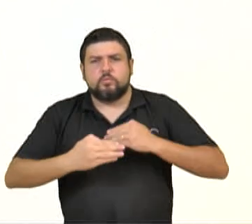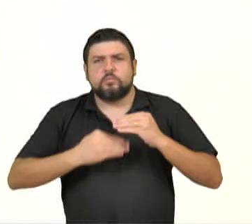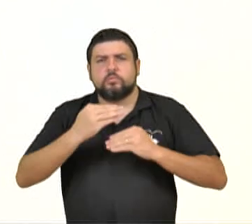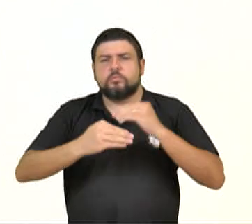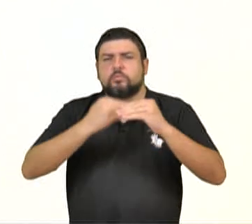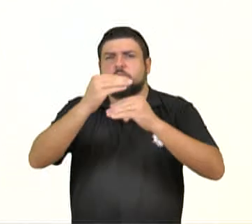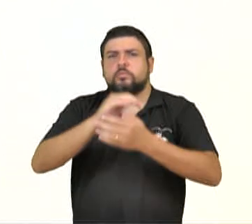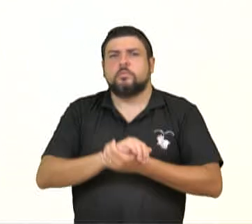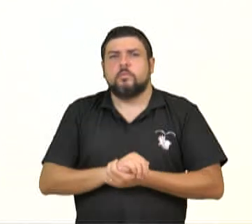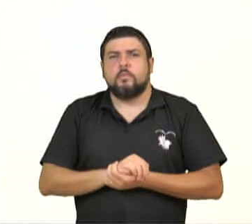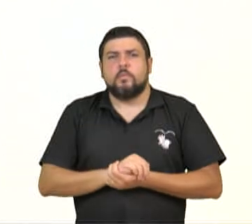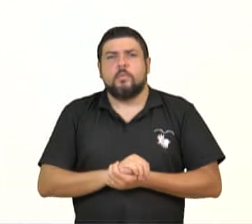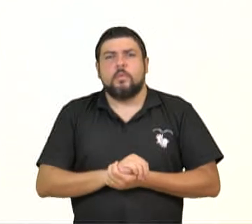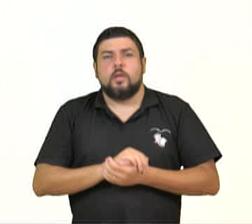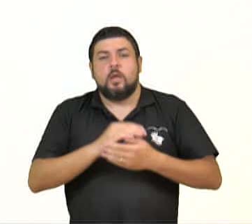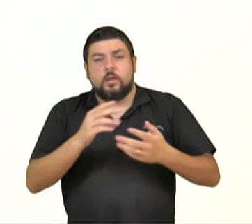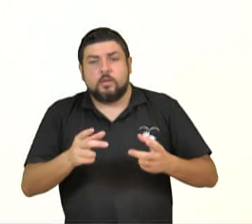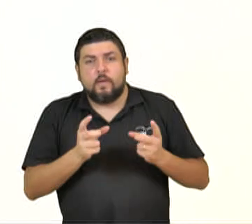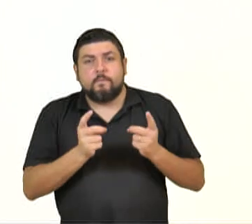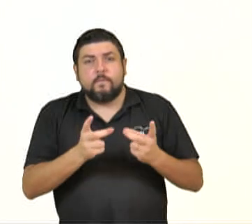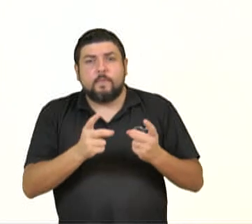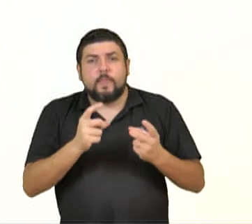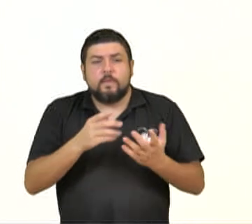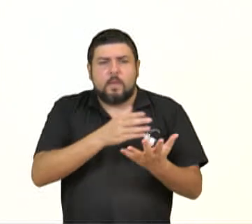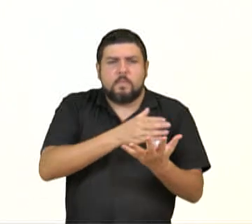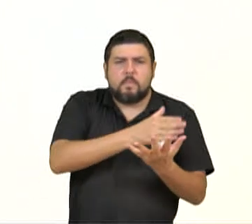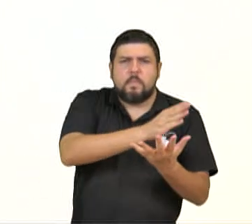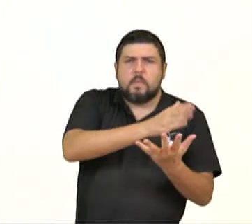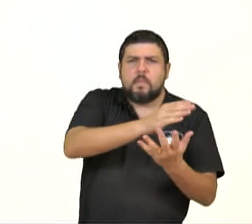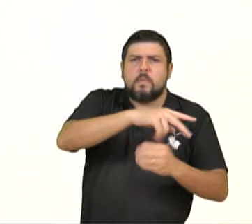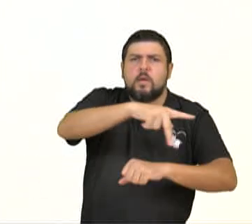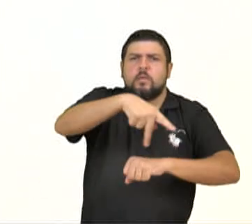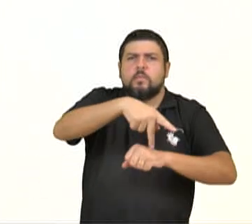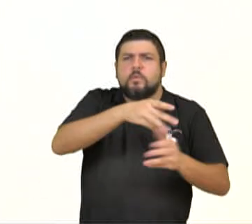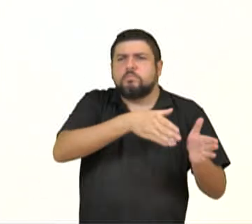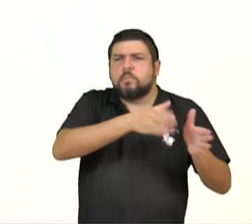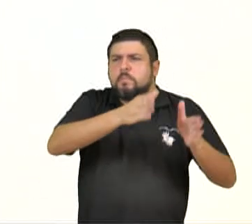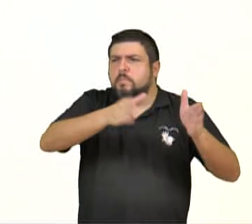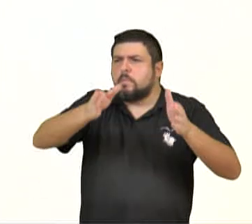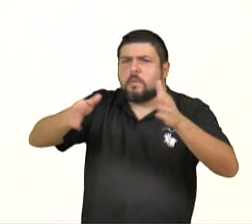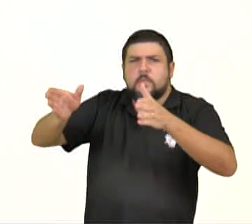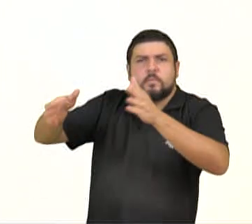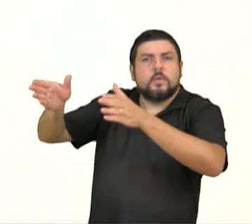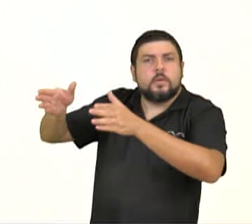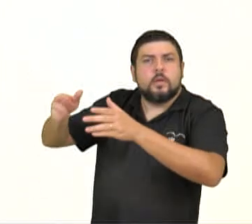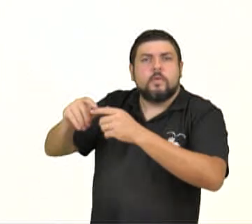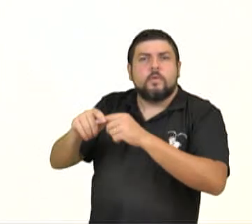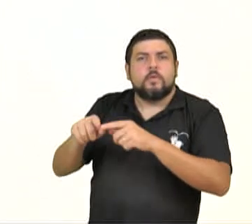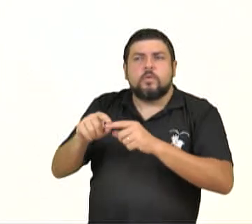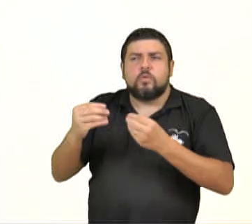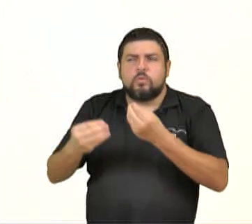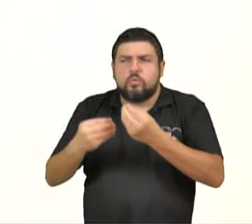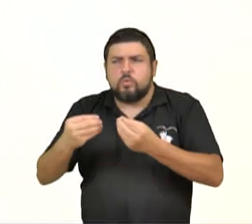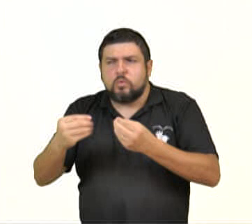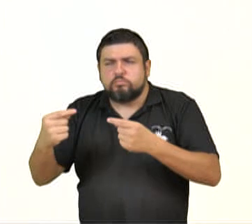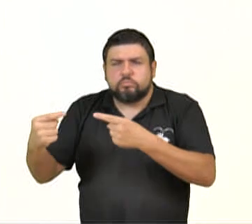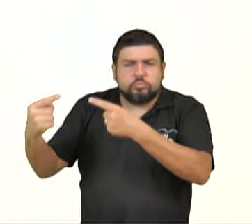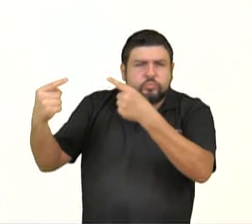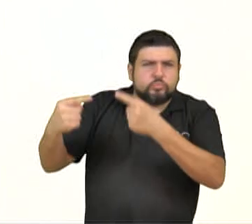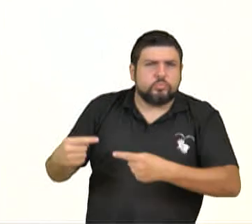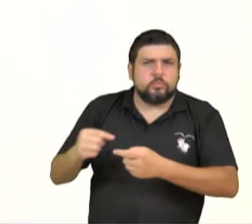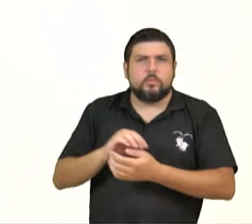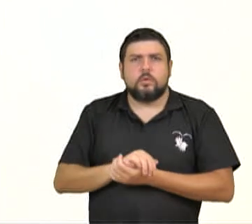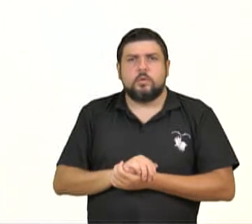expandir os mercados e, portanto, lucros, que é de fato movimentada nos capitais produtivos e especulativos.